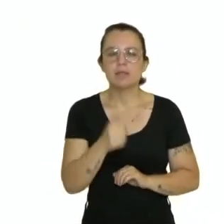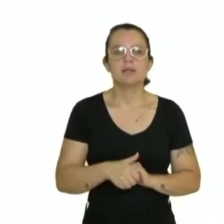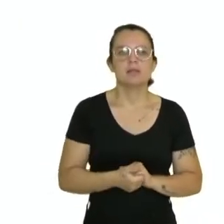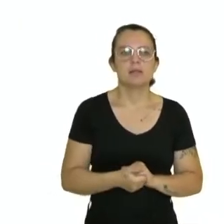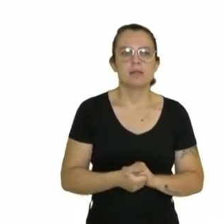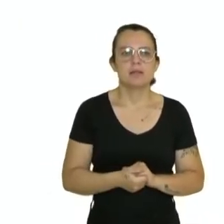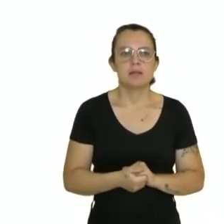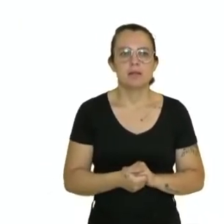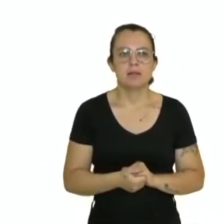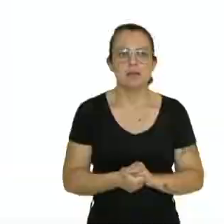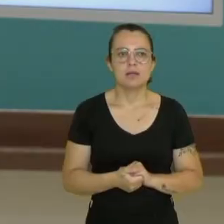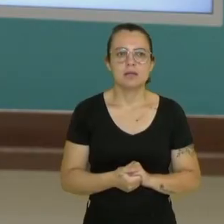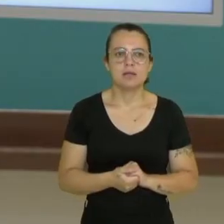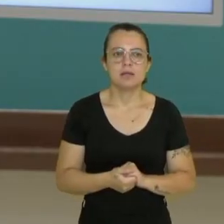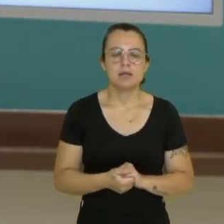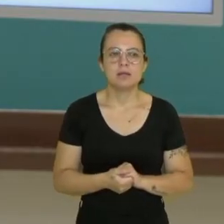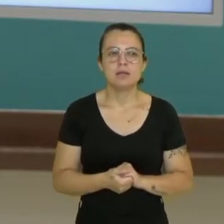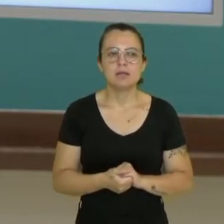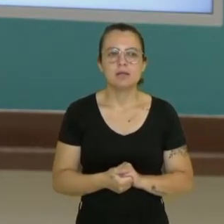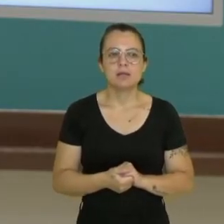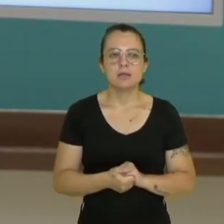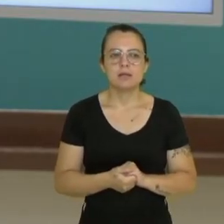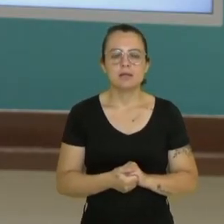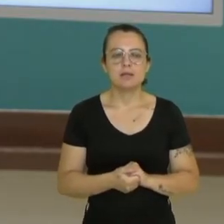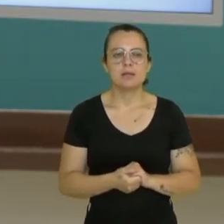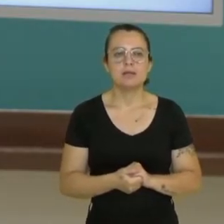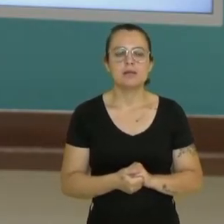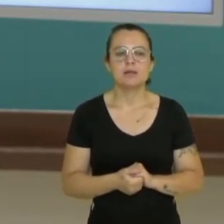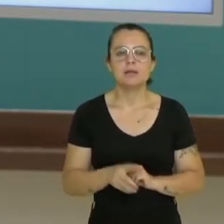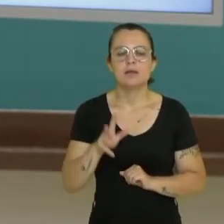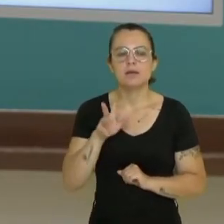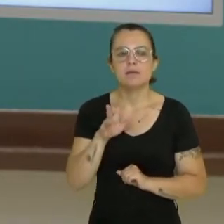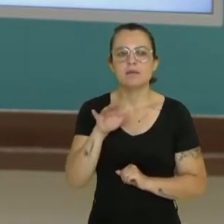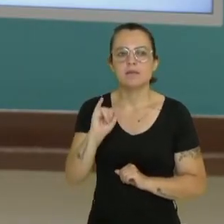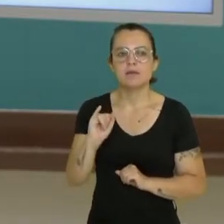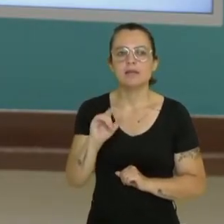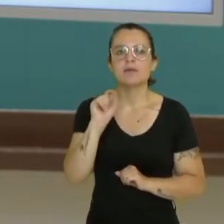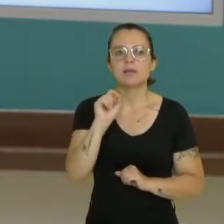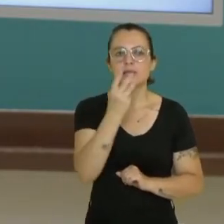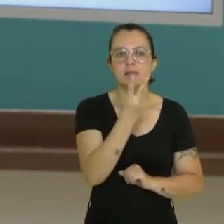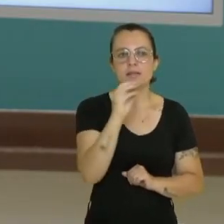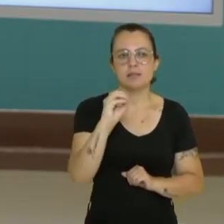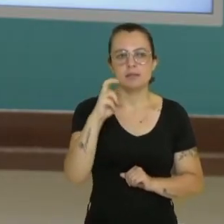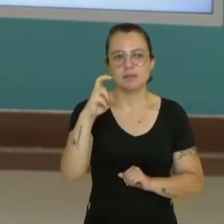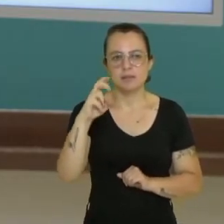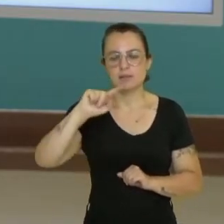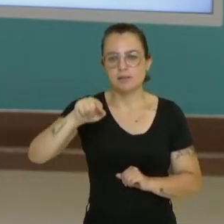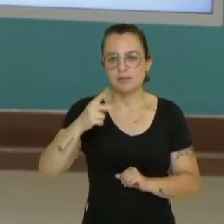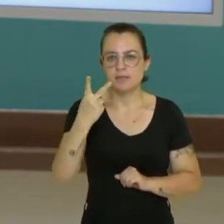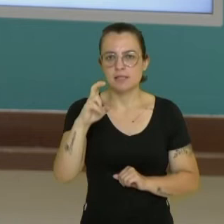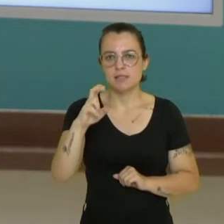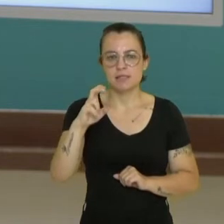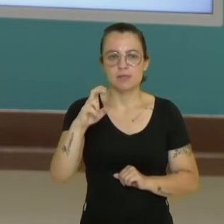por diante. Então, 30% de 1.017,50, R$